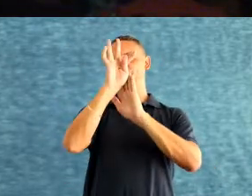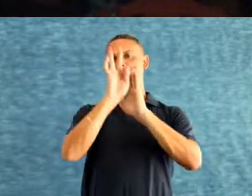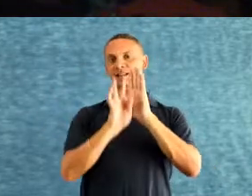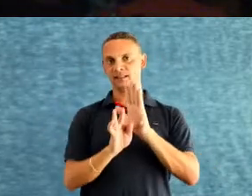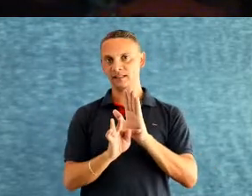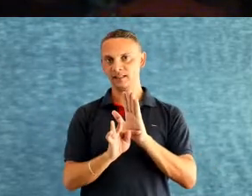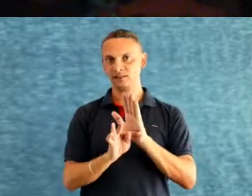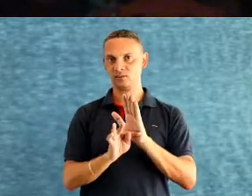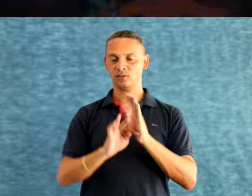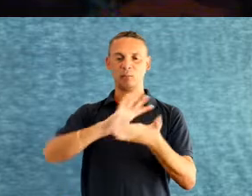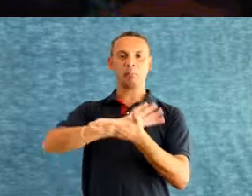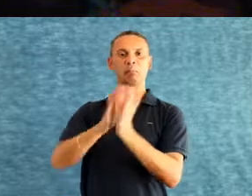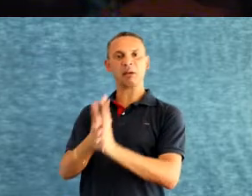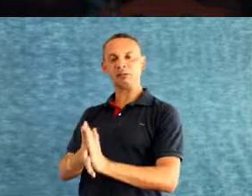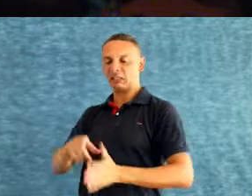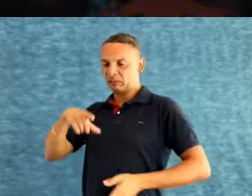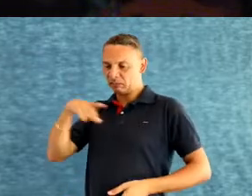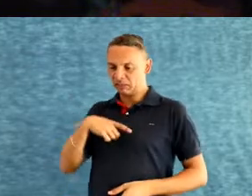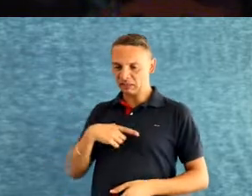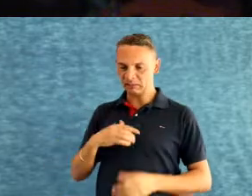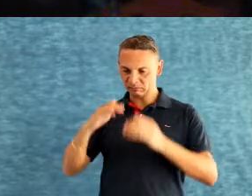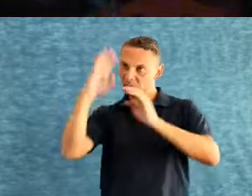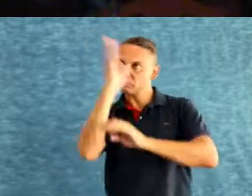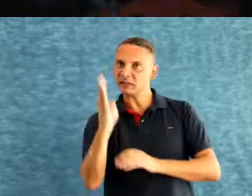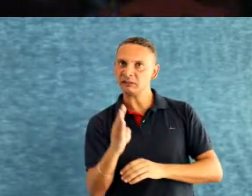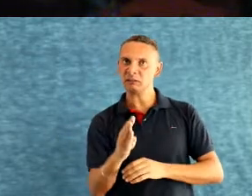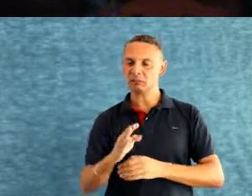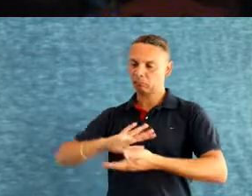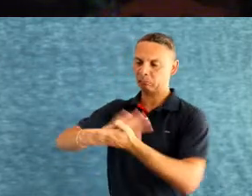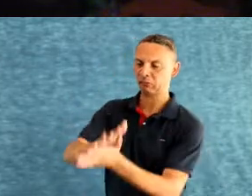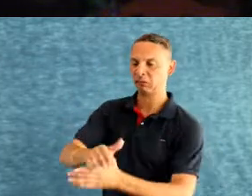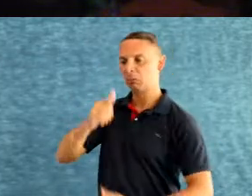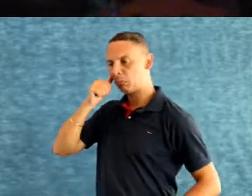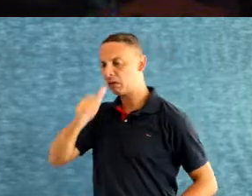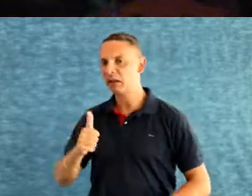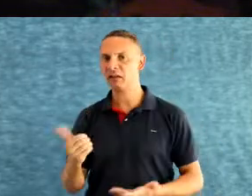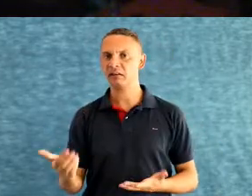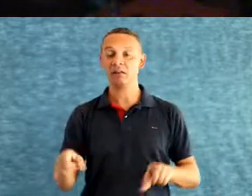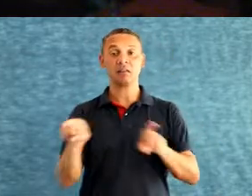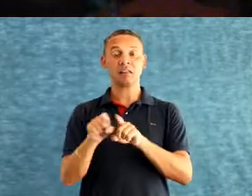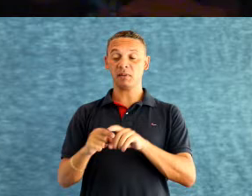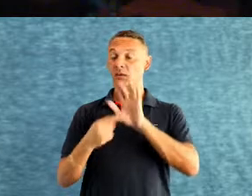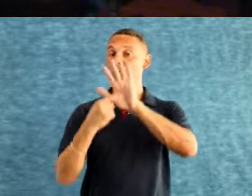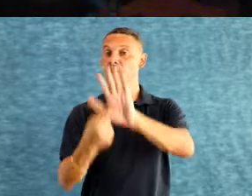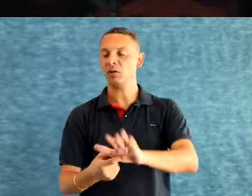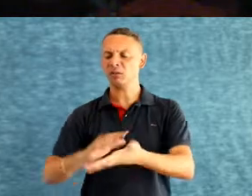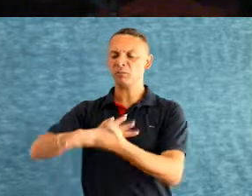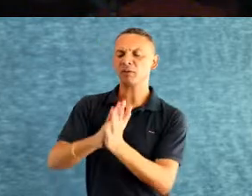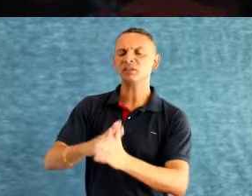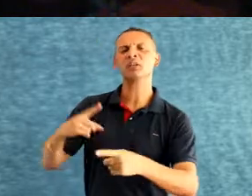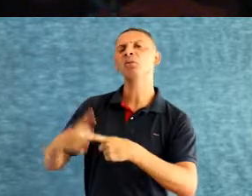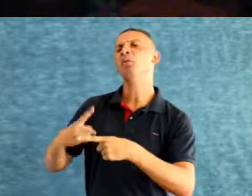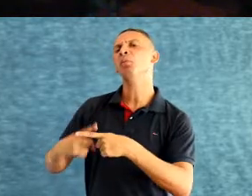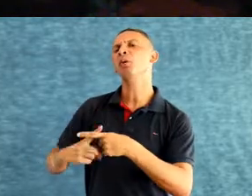os preconceitos existentes no Brasil contra a mulher, identifica as causas desse preconceito na